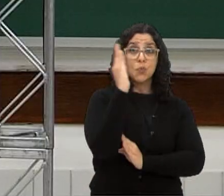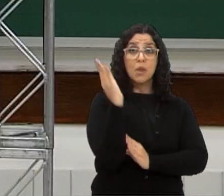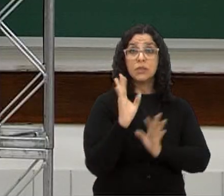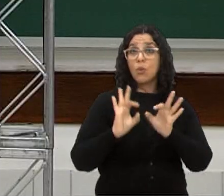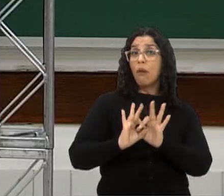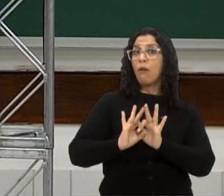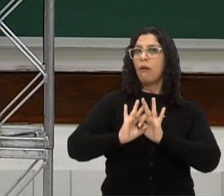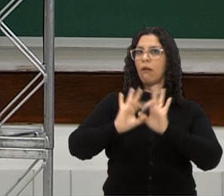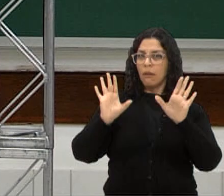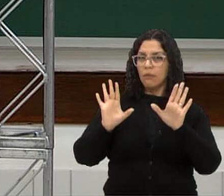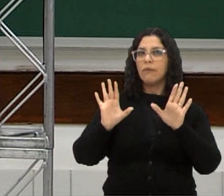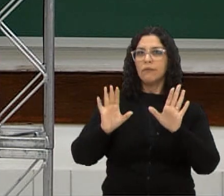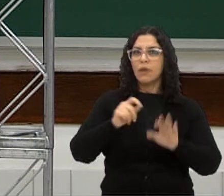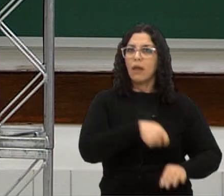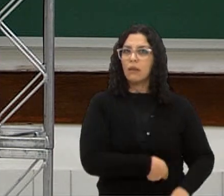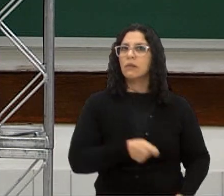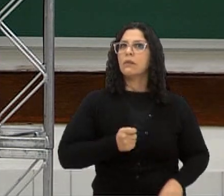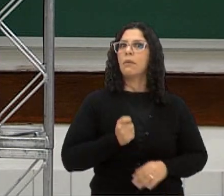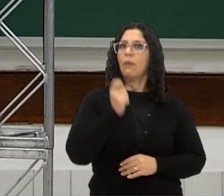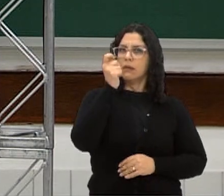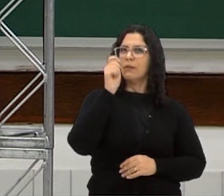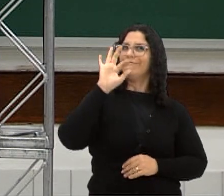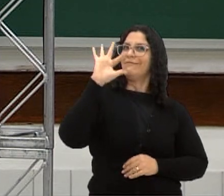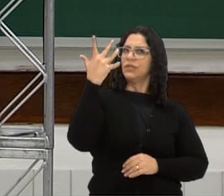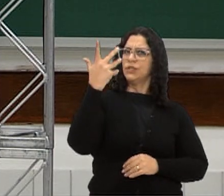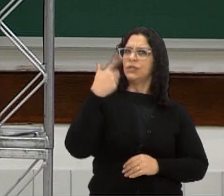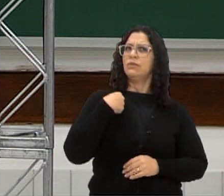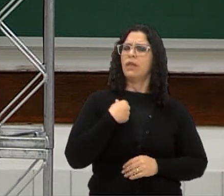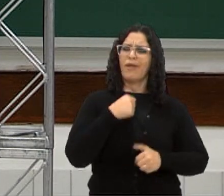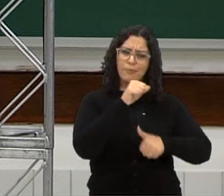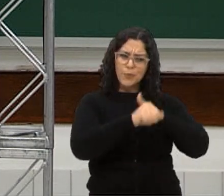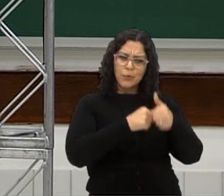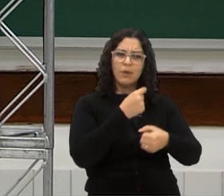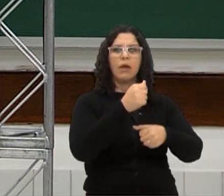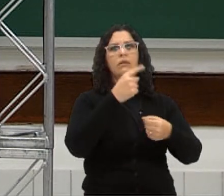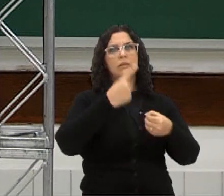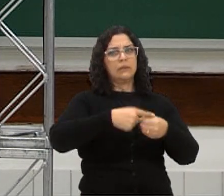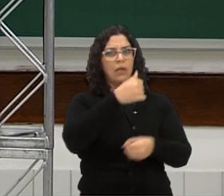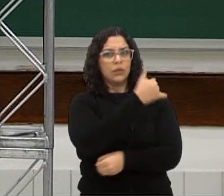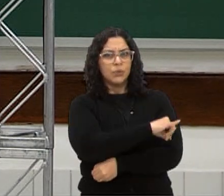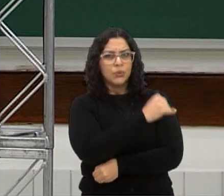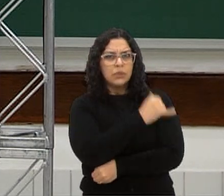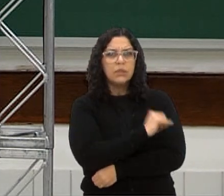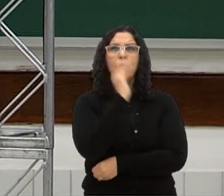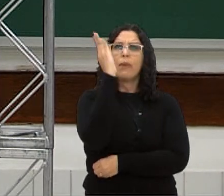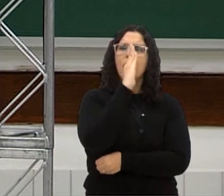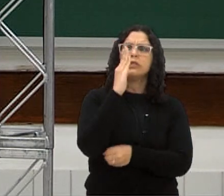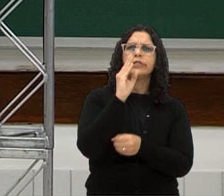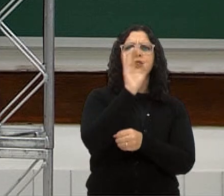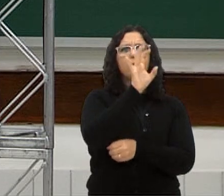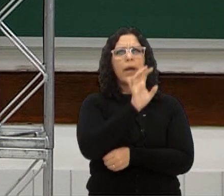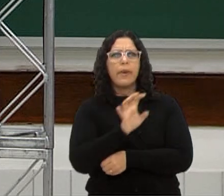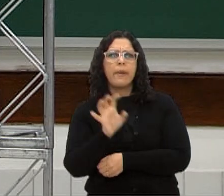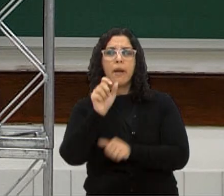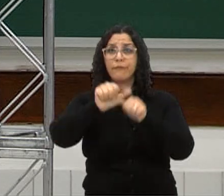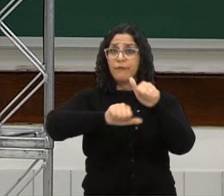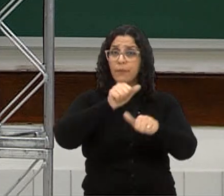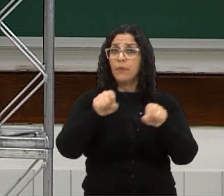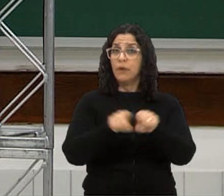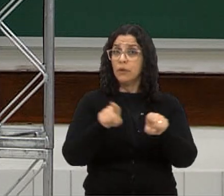muitas benfeitorias foram feitas, no Rio de Janeiro, no Brasil, e com